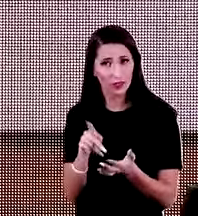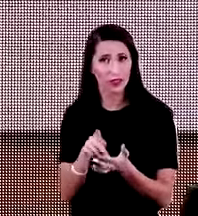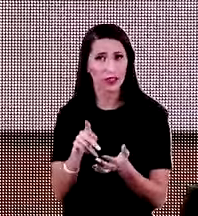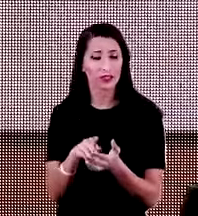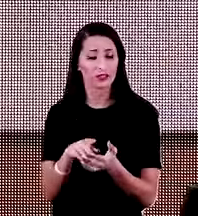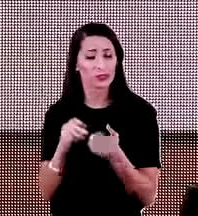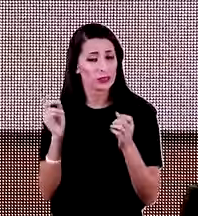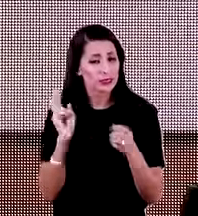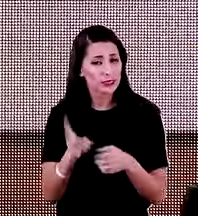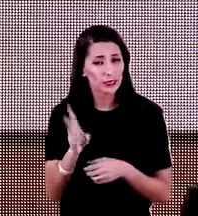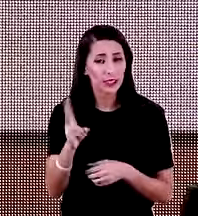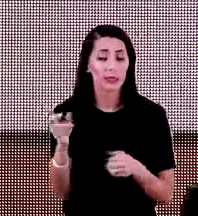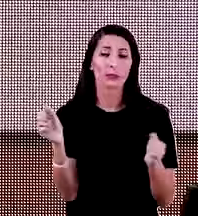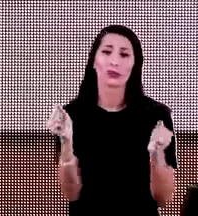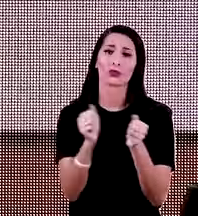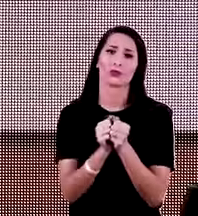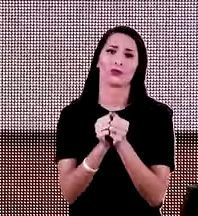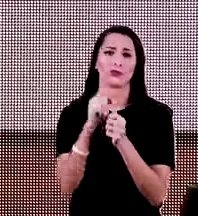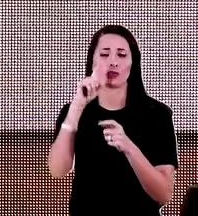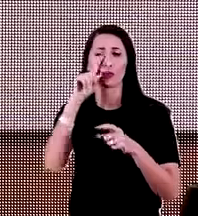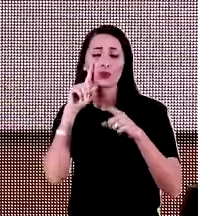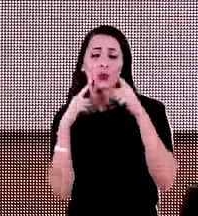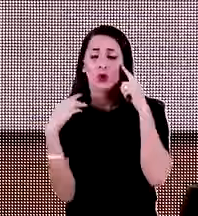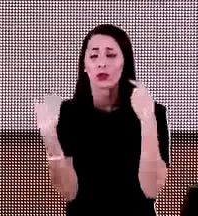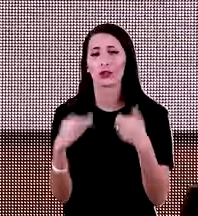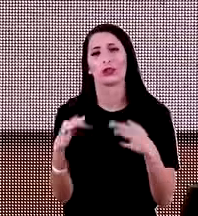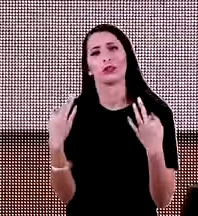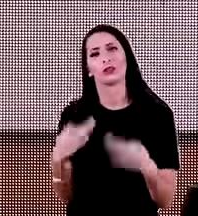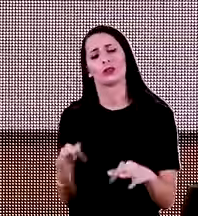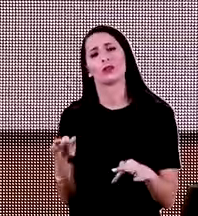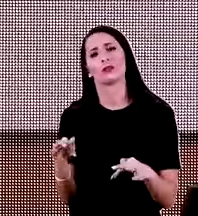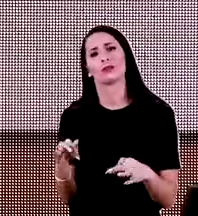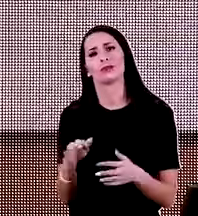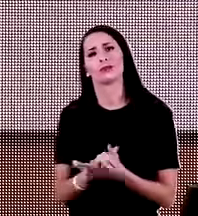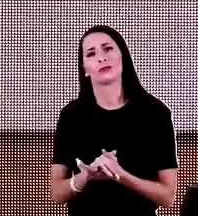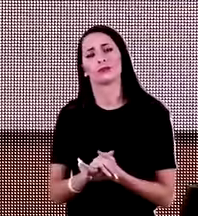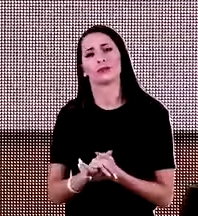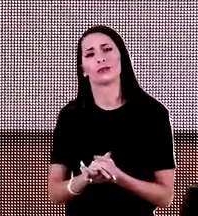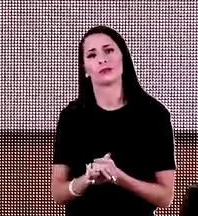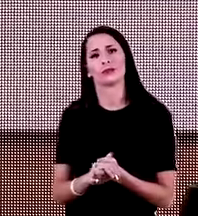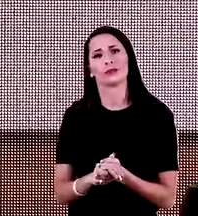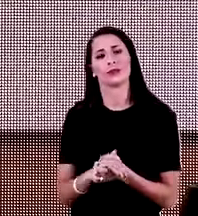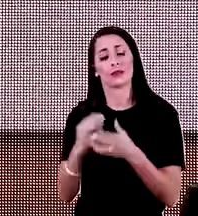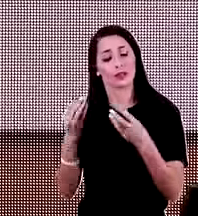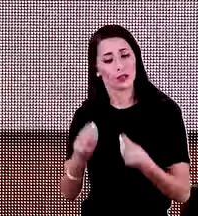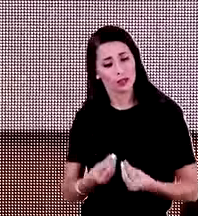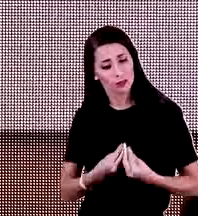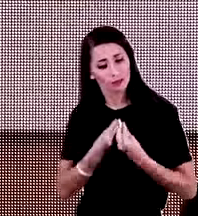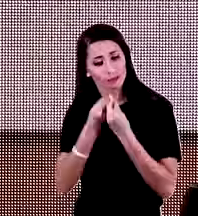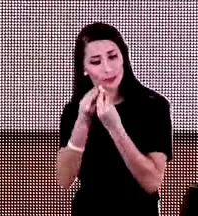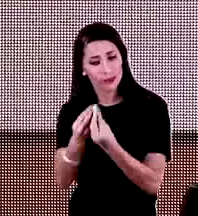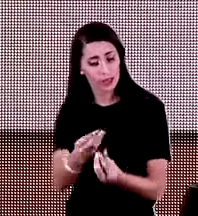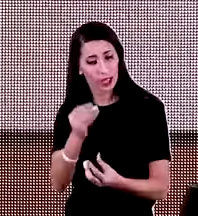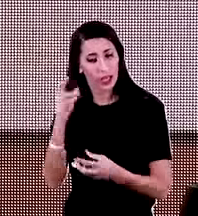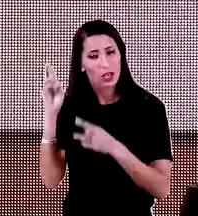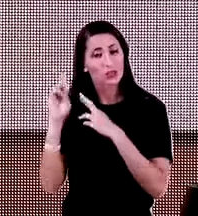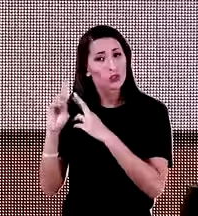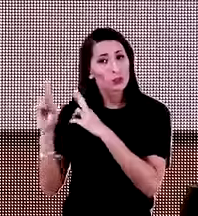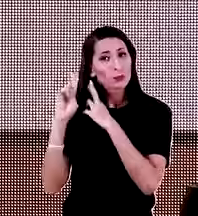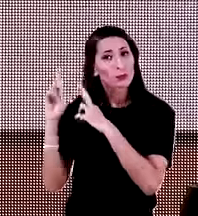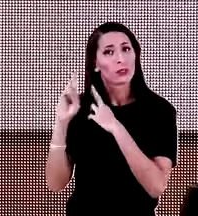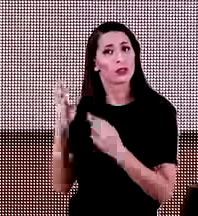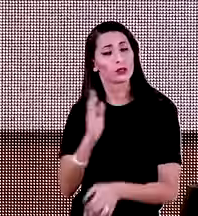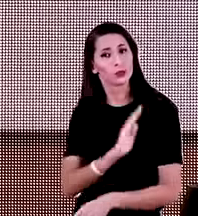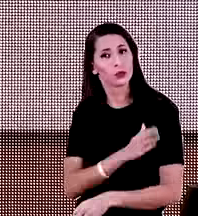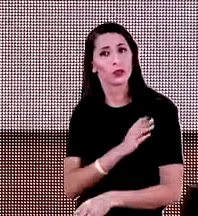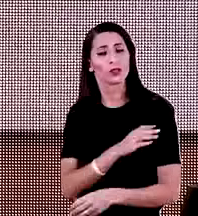momentos. Choram conosco a nossa dor e mais do que isso, semeiam esperança no coração da gente. A Bíblia diz em